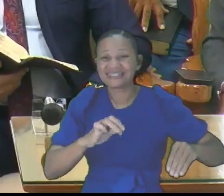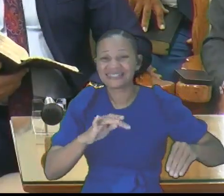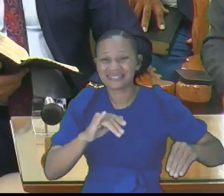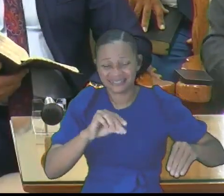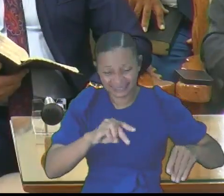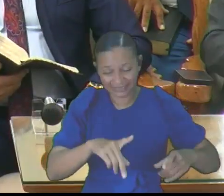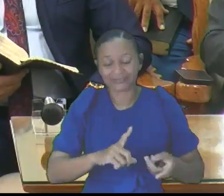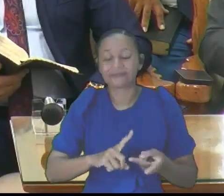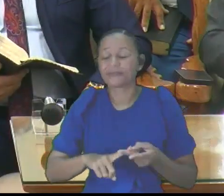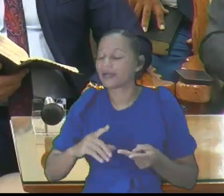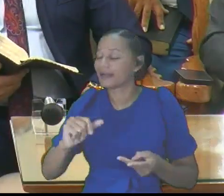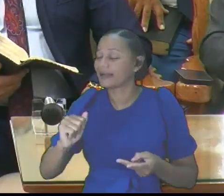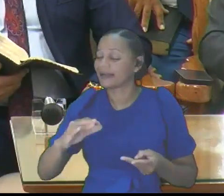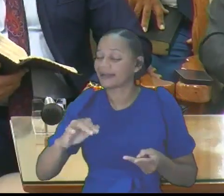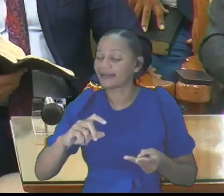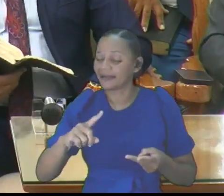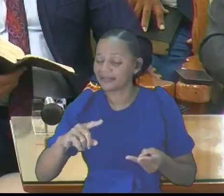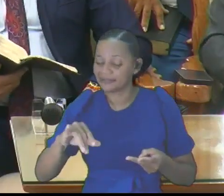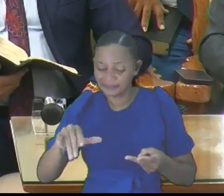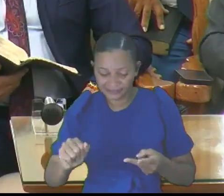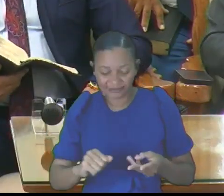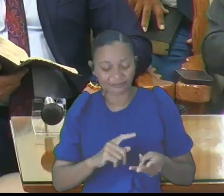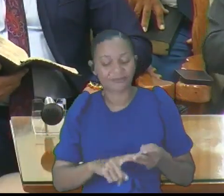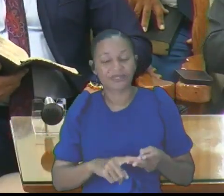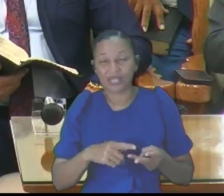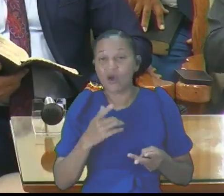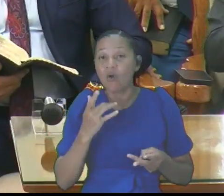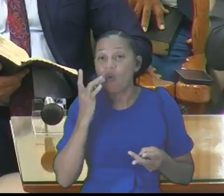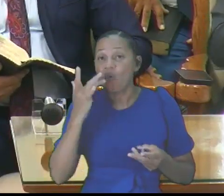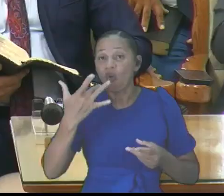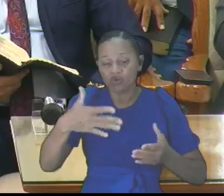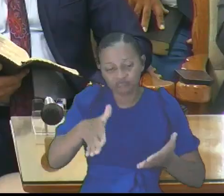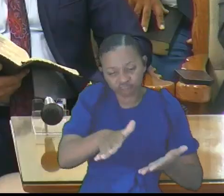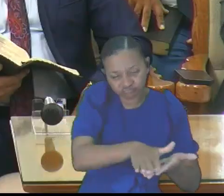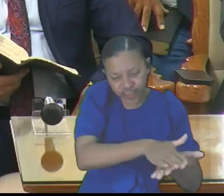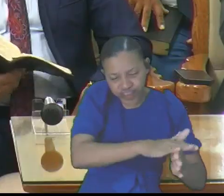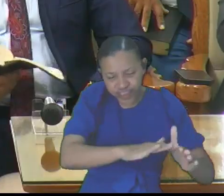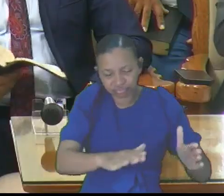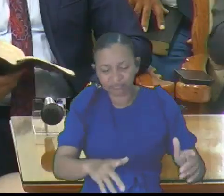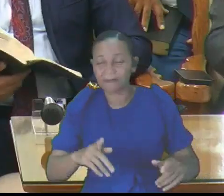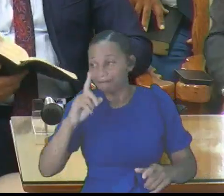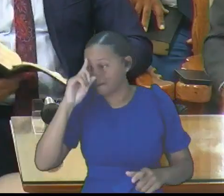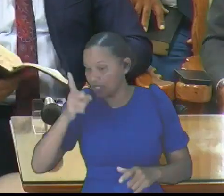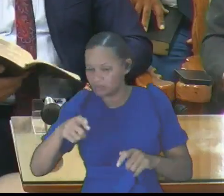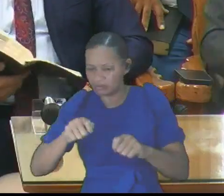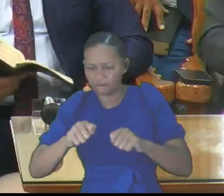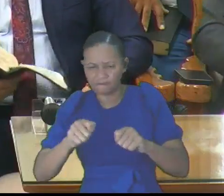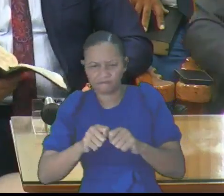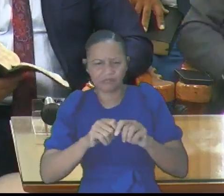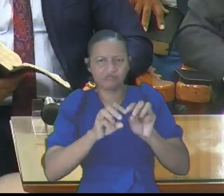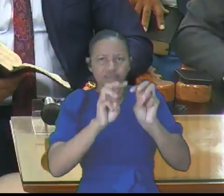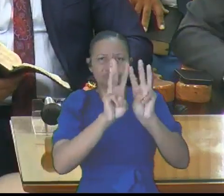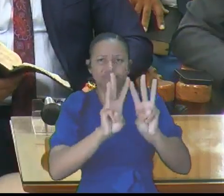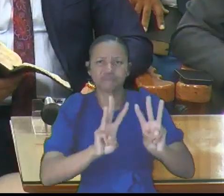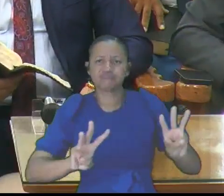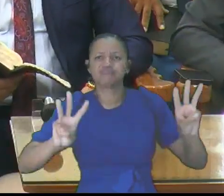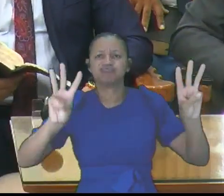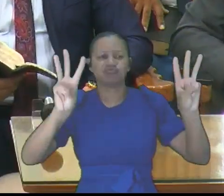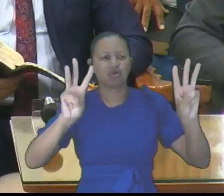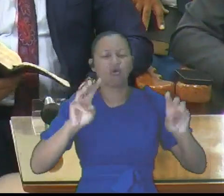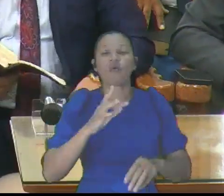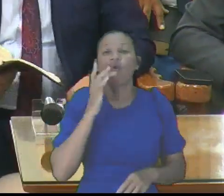madeira de acácia e revestido de quê? De ouro. Mandou fazer o candelabro era todo de